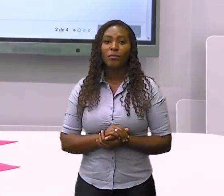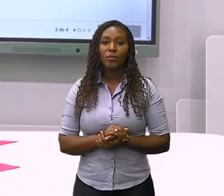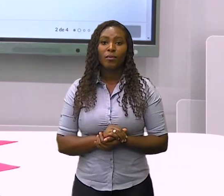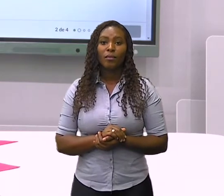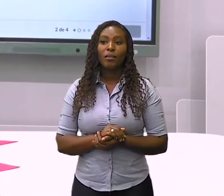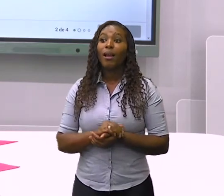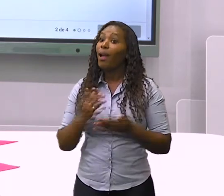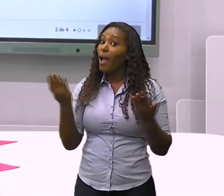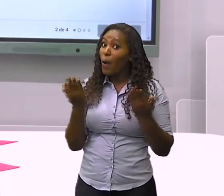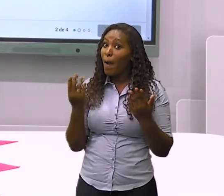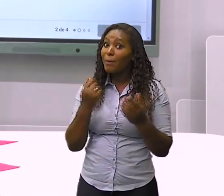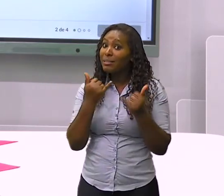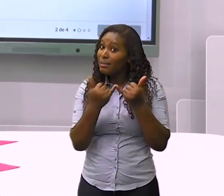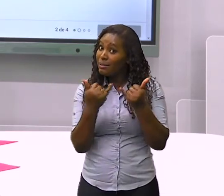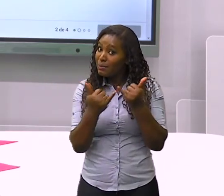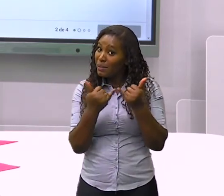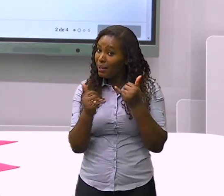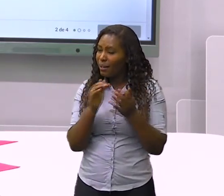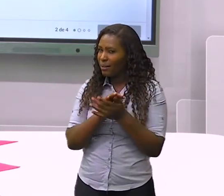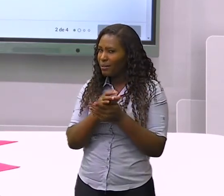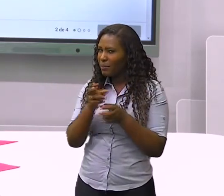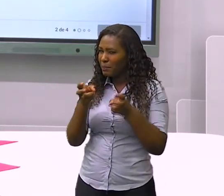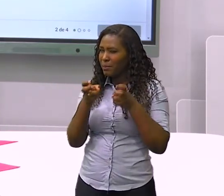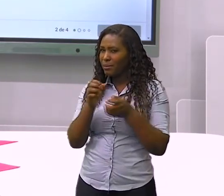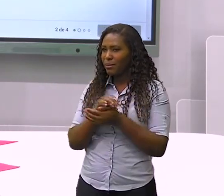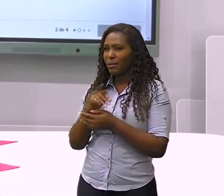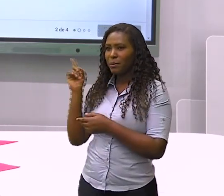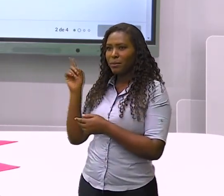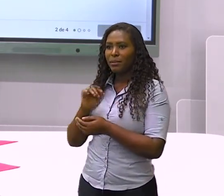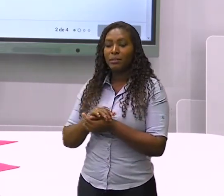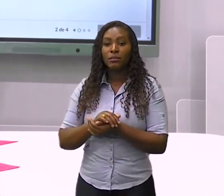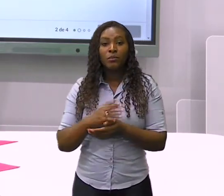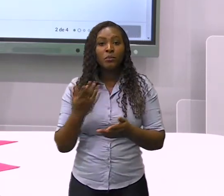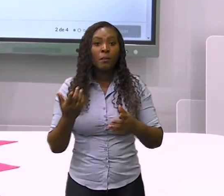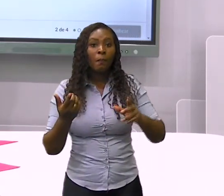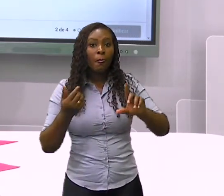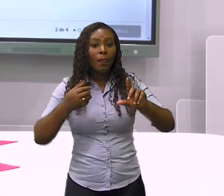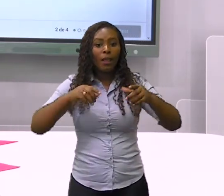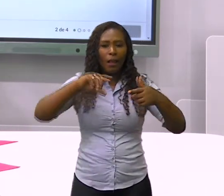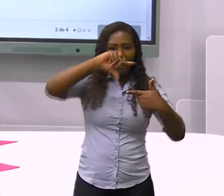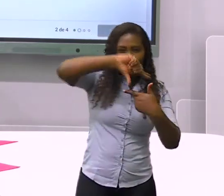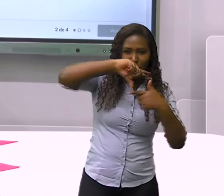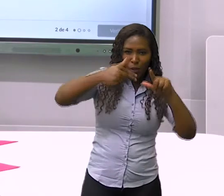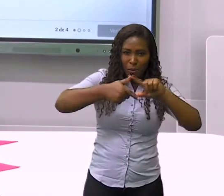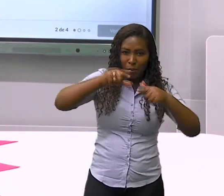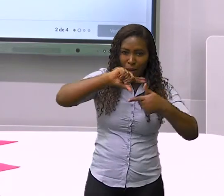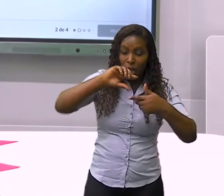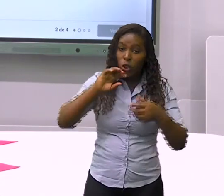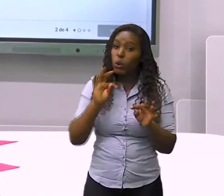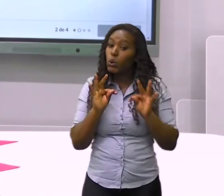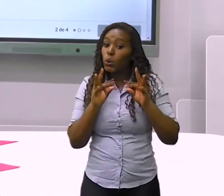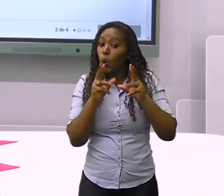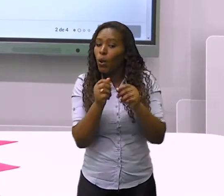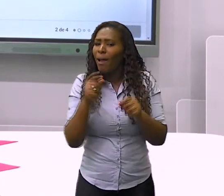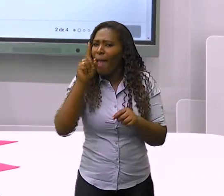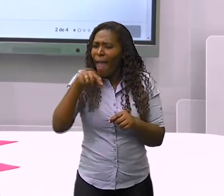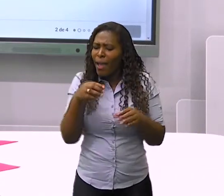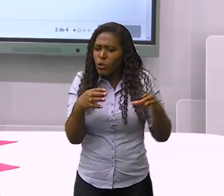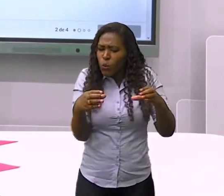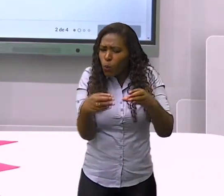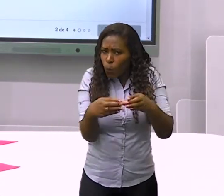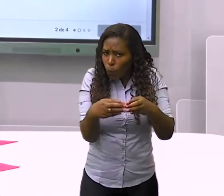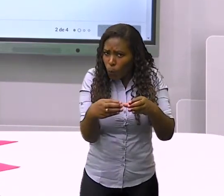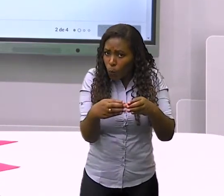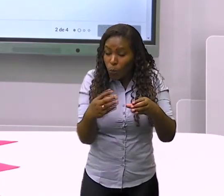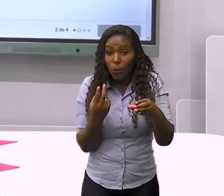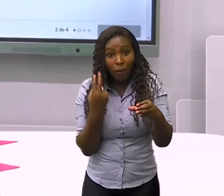Bem parecido. Então, veja lá. Todas as formas a seguir pertencem ao mesmo grupo? Aí ele dá